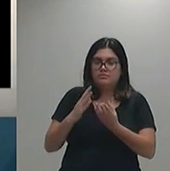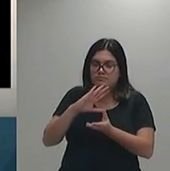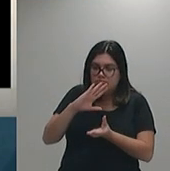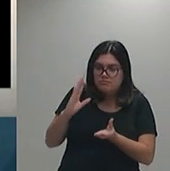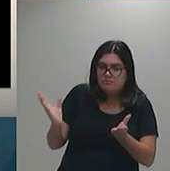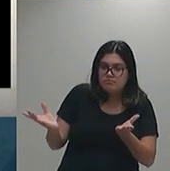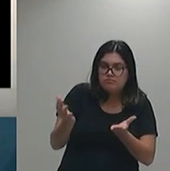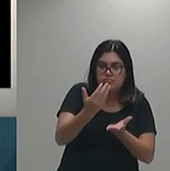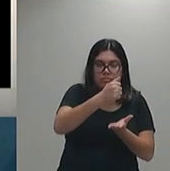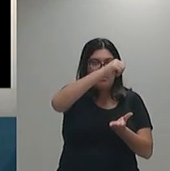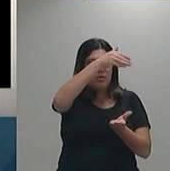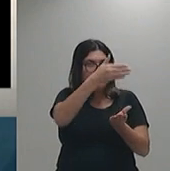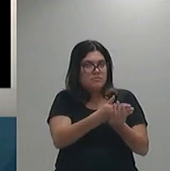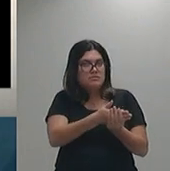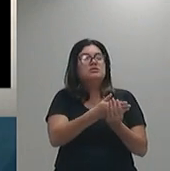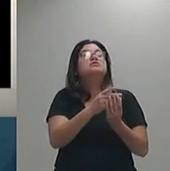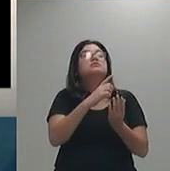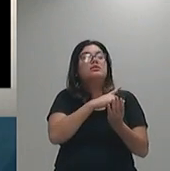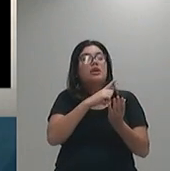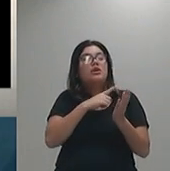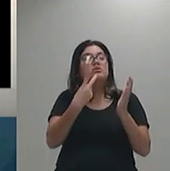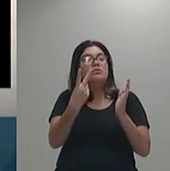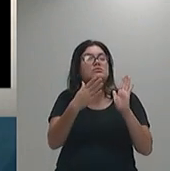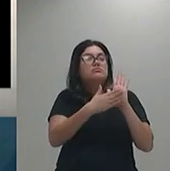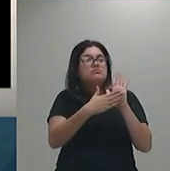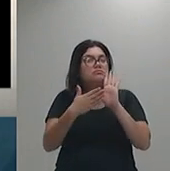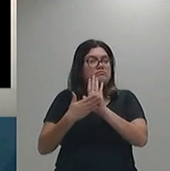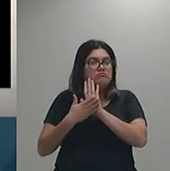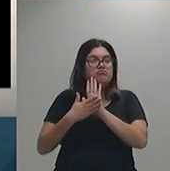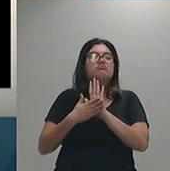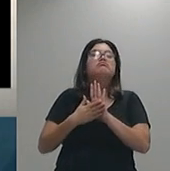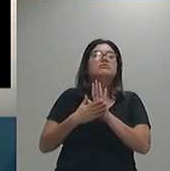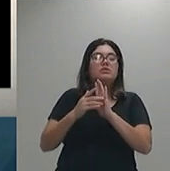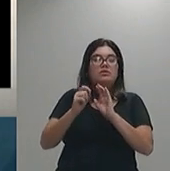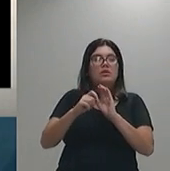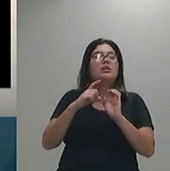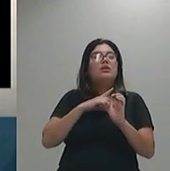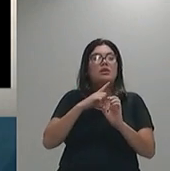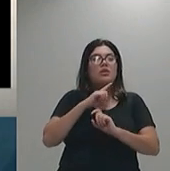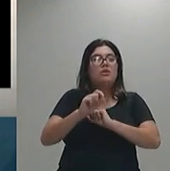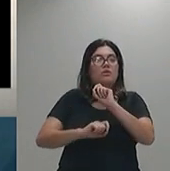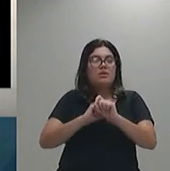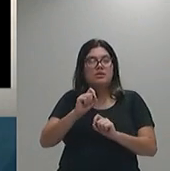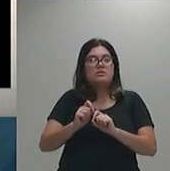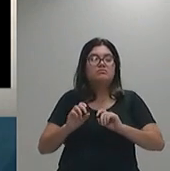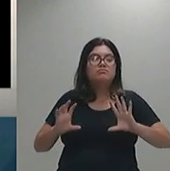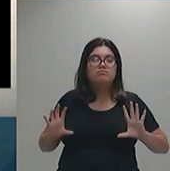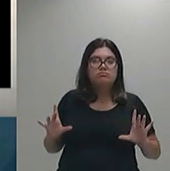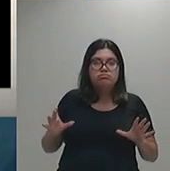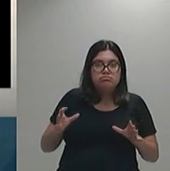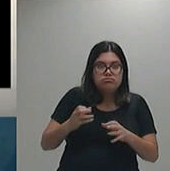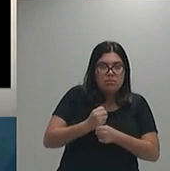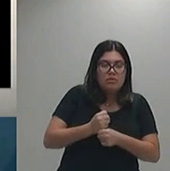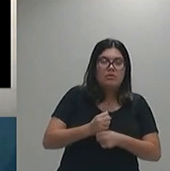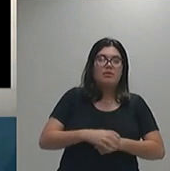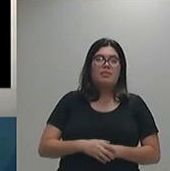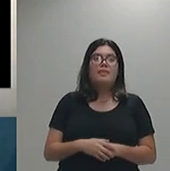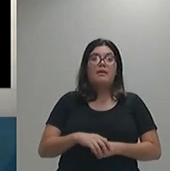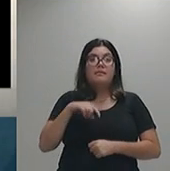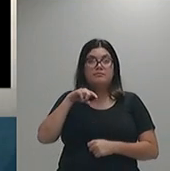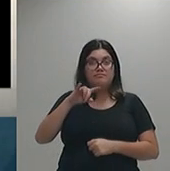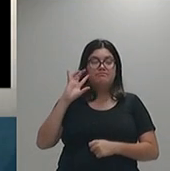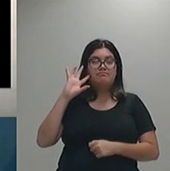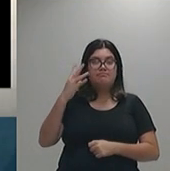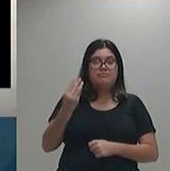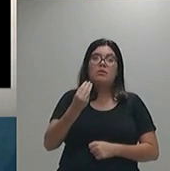os dois para as duas arbitragens dos dois minoritários foi foram Reunidas neste caso poderia